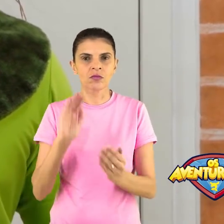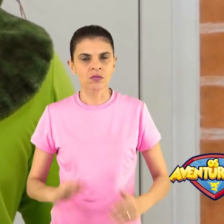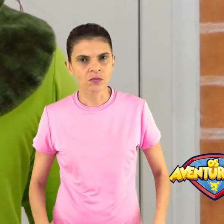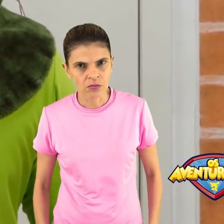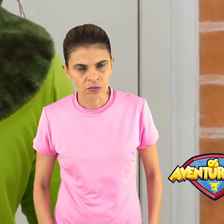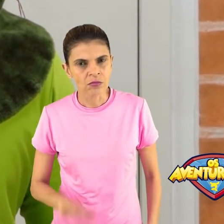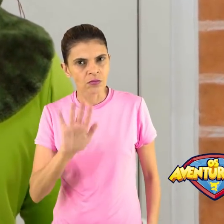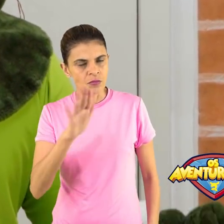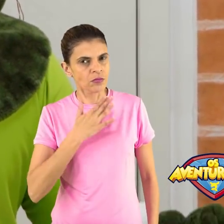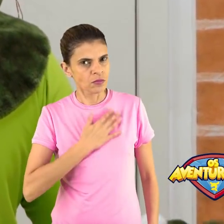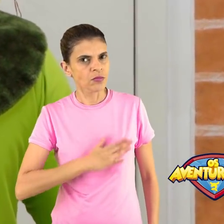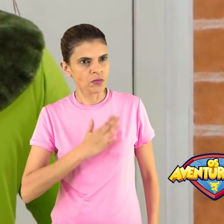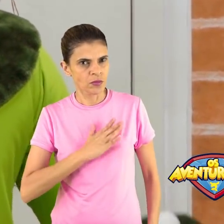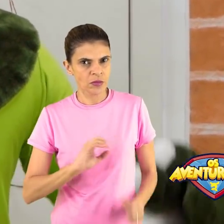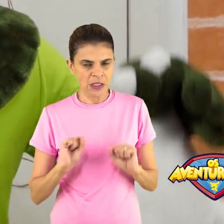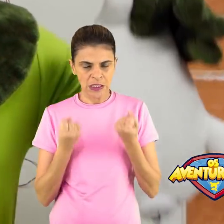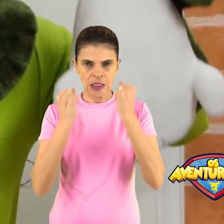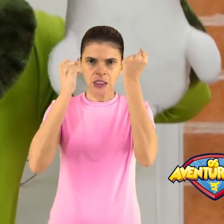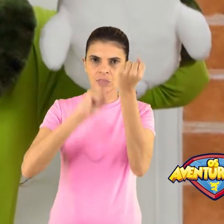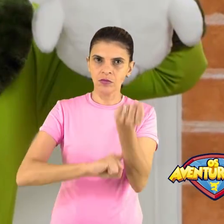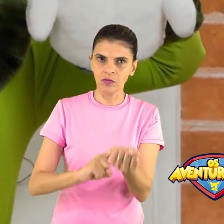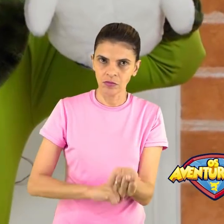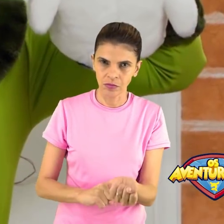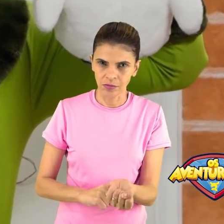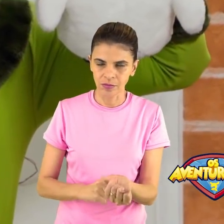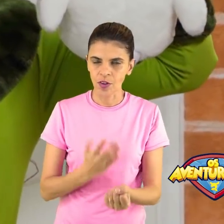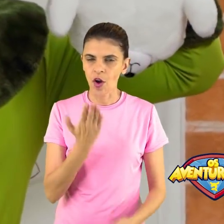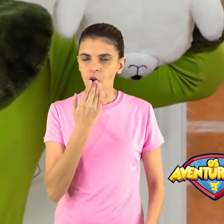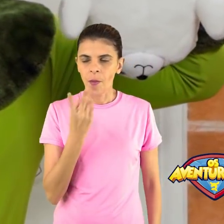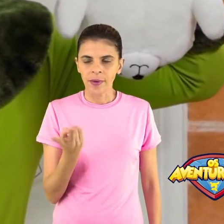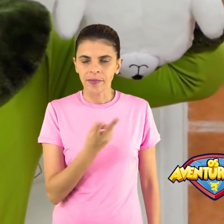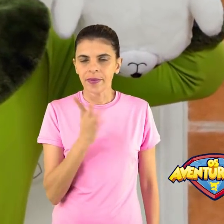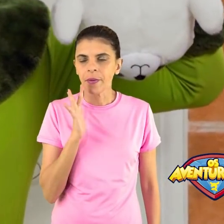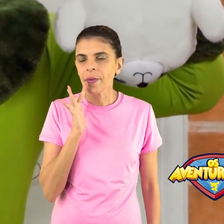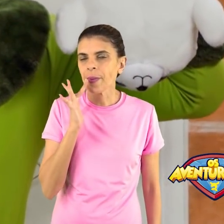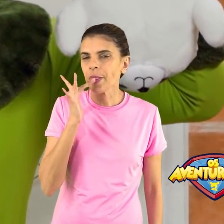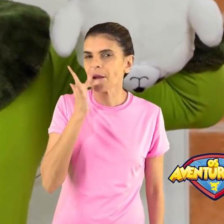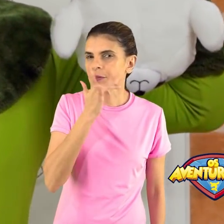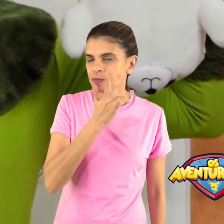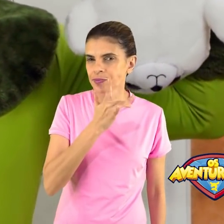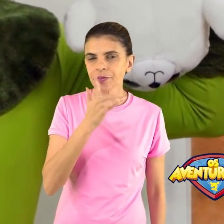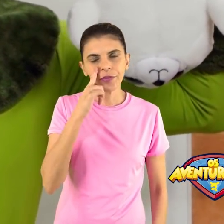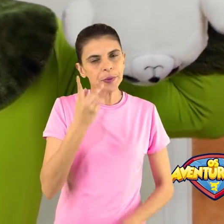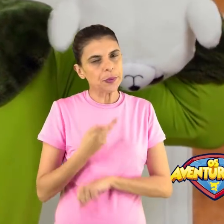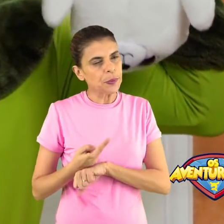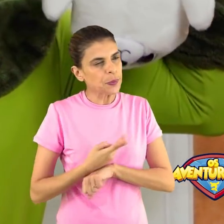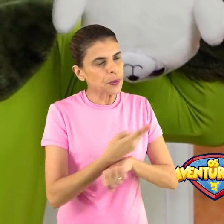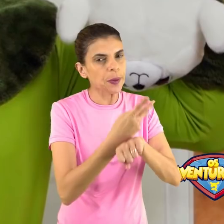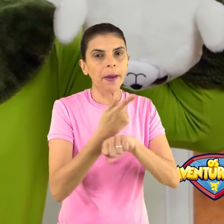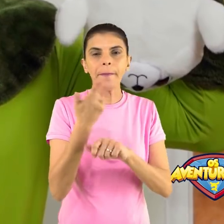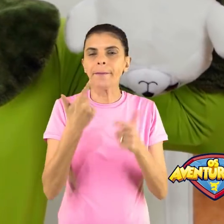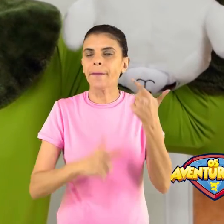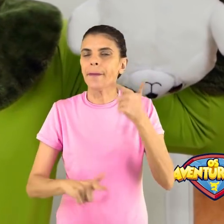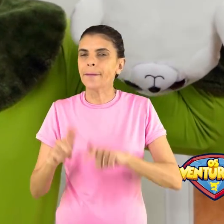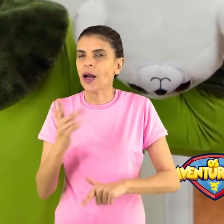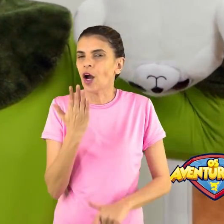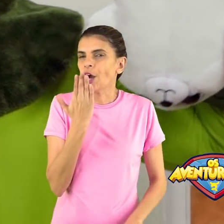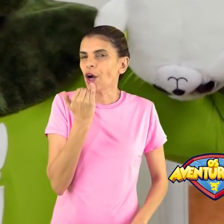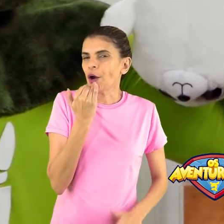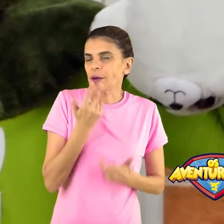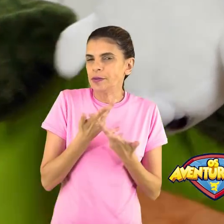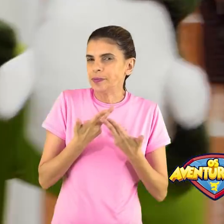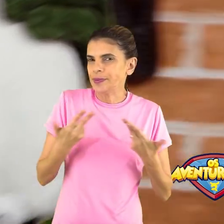Toma, toma! Não se irrite! Coma essas duas delícias aqui, enquanto eu vou buscar mais comida pra